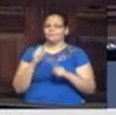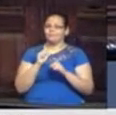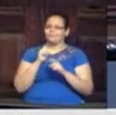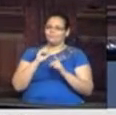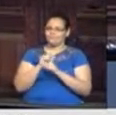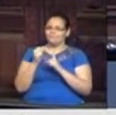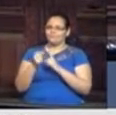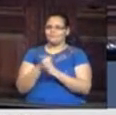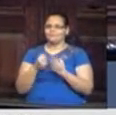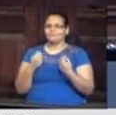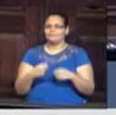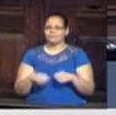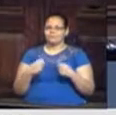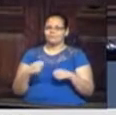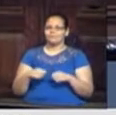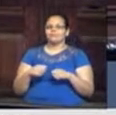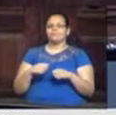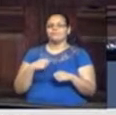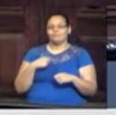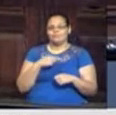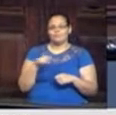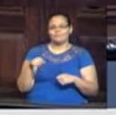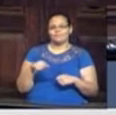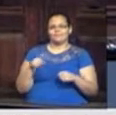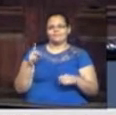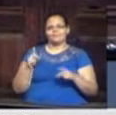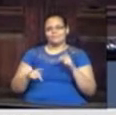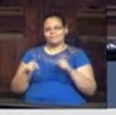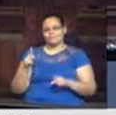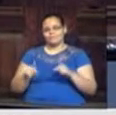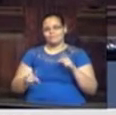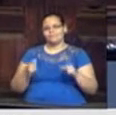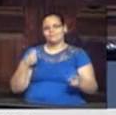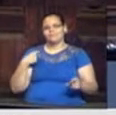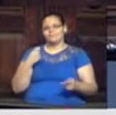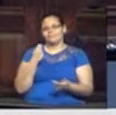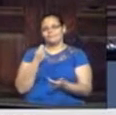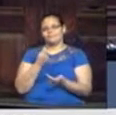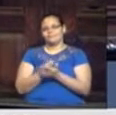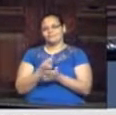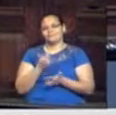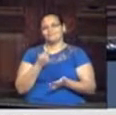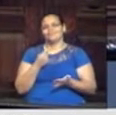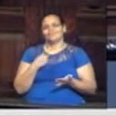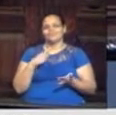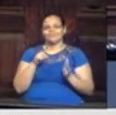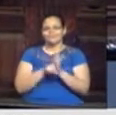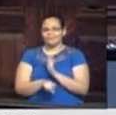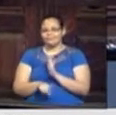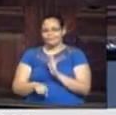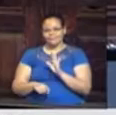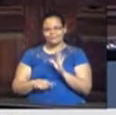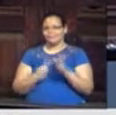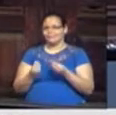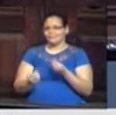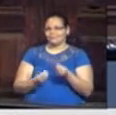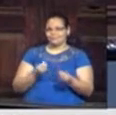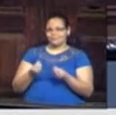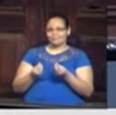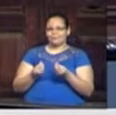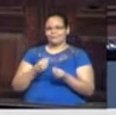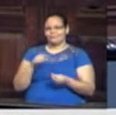sociedade, que estamos sendo chamados para quitar essa fatura. Isso não pode ser feito sem com que